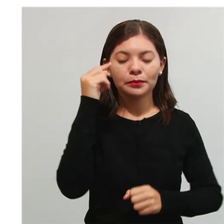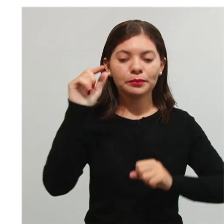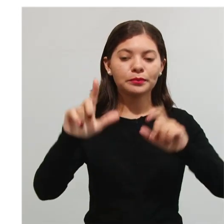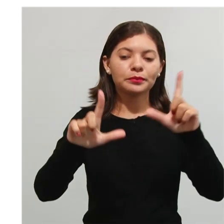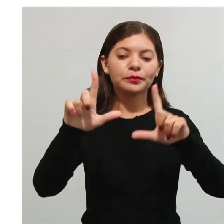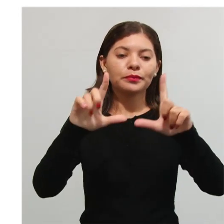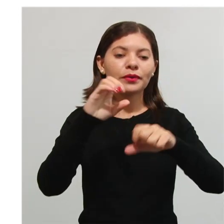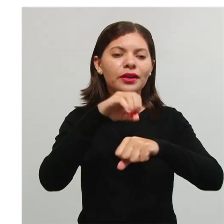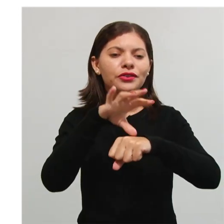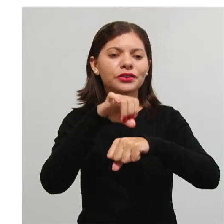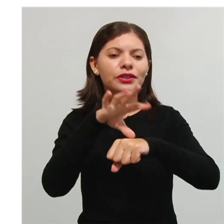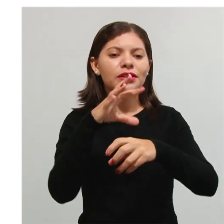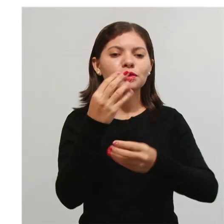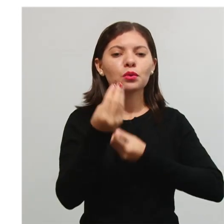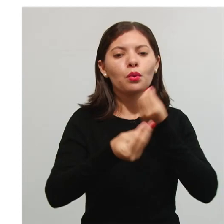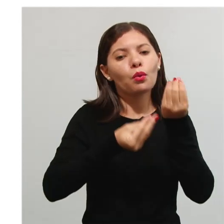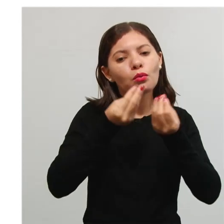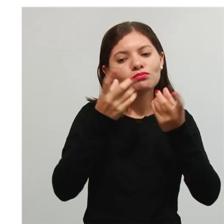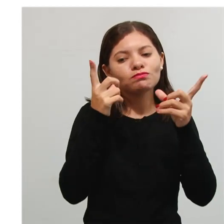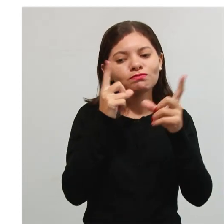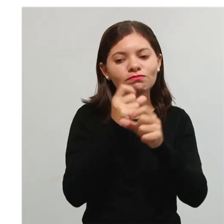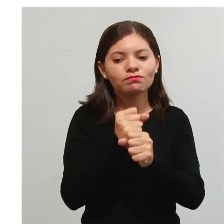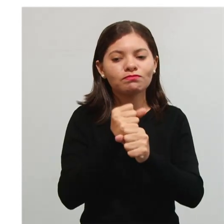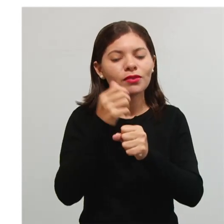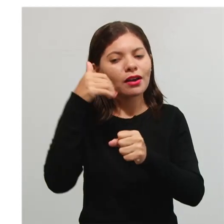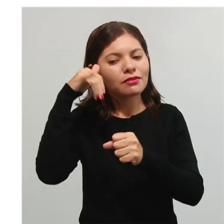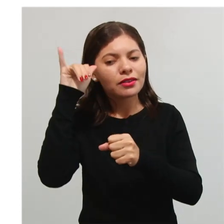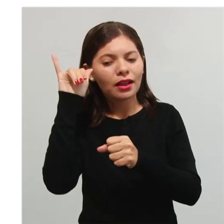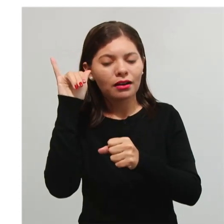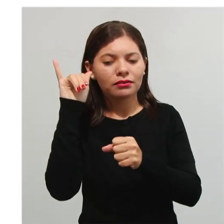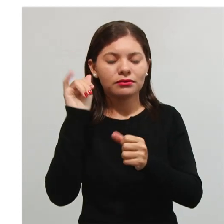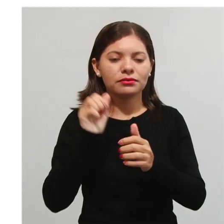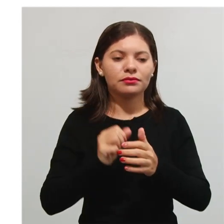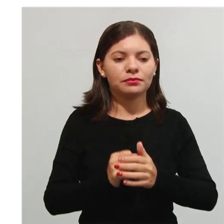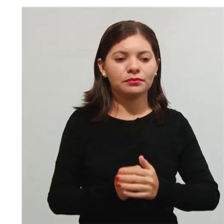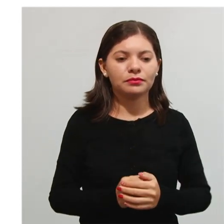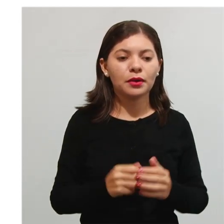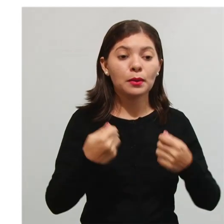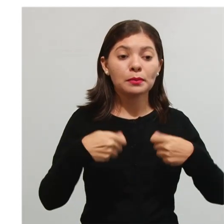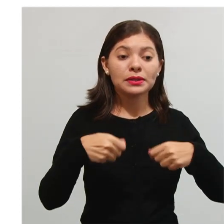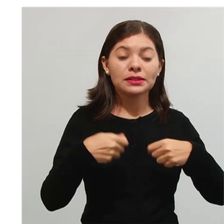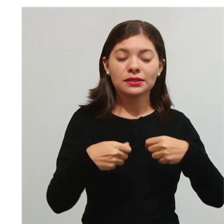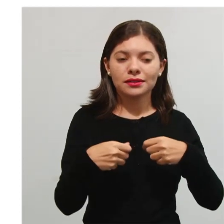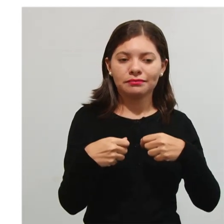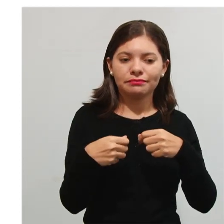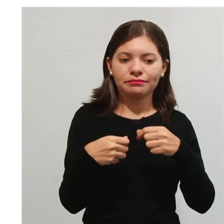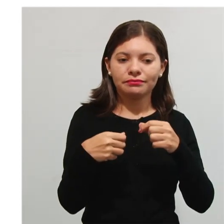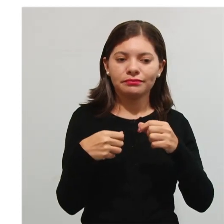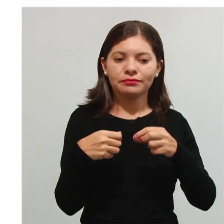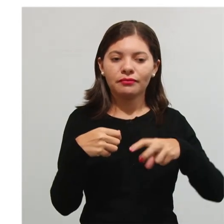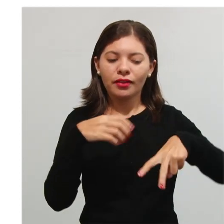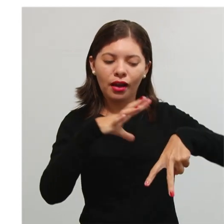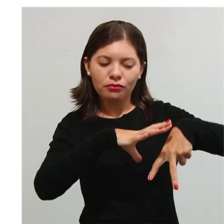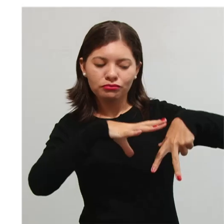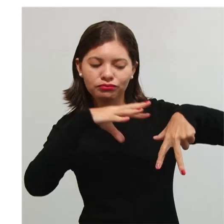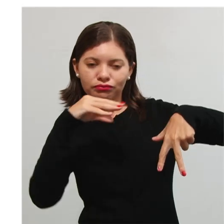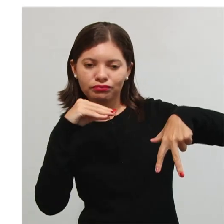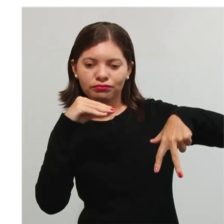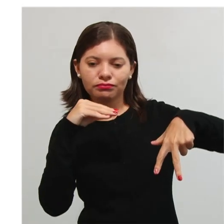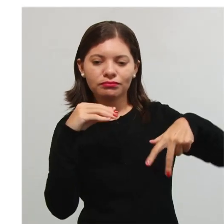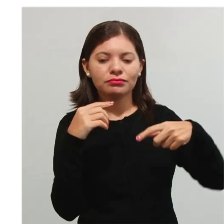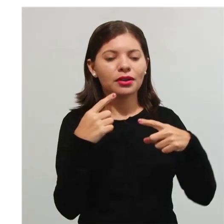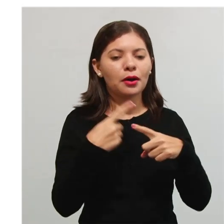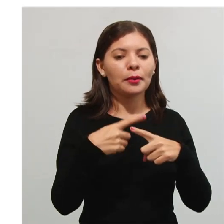de como diminuir os riscos. O que você precisa evitar? Primeiro de tudo, coisas da moda.